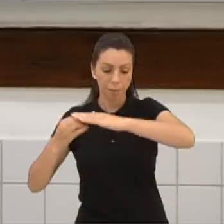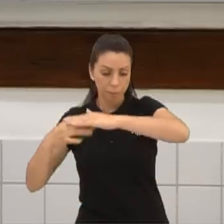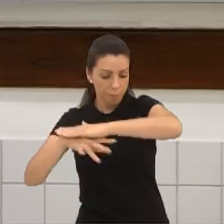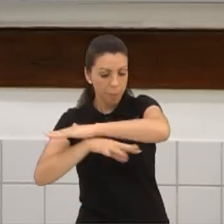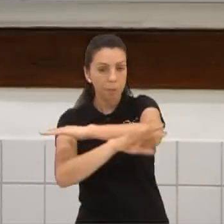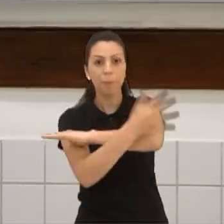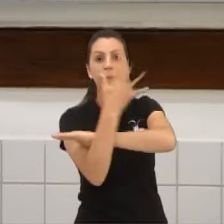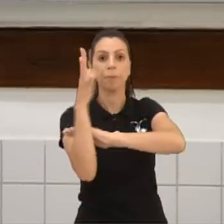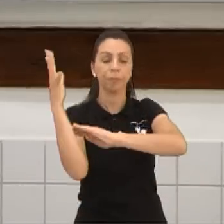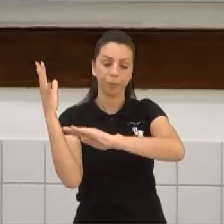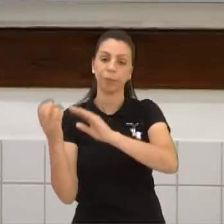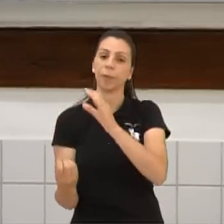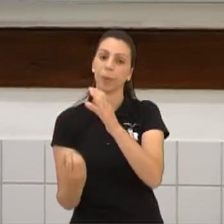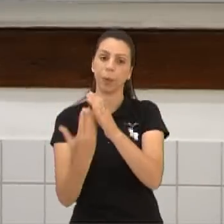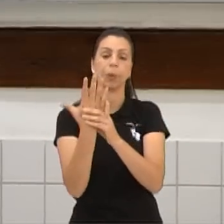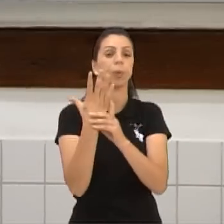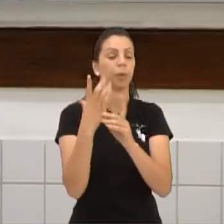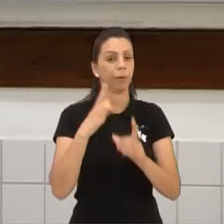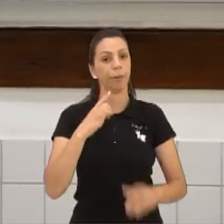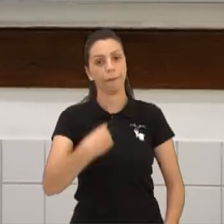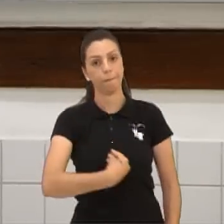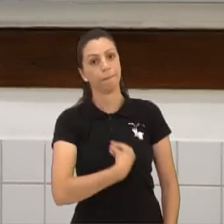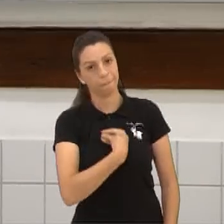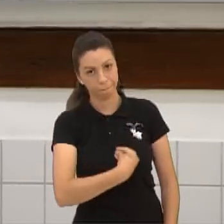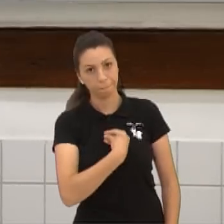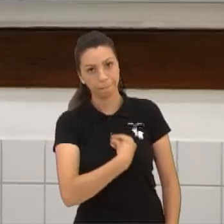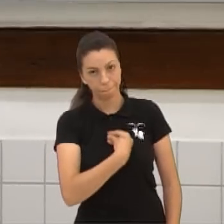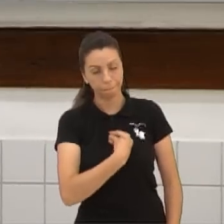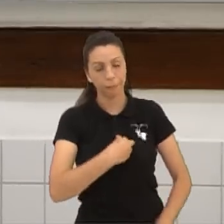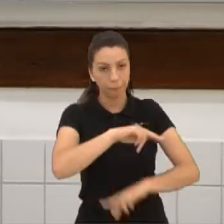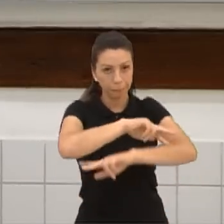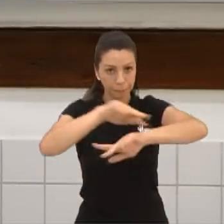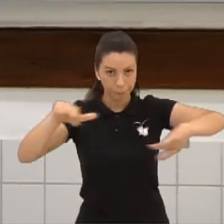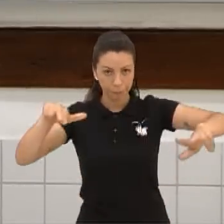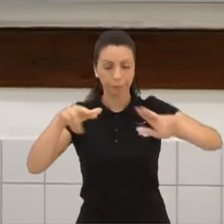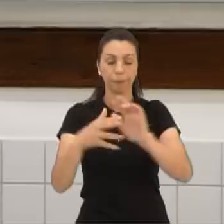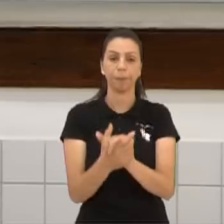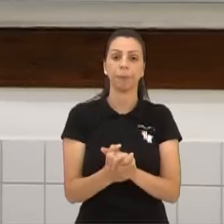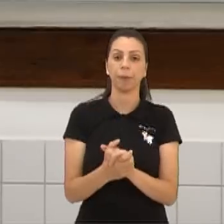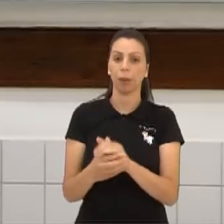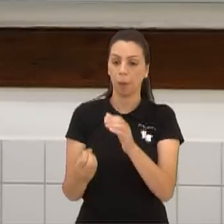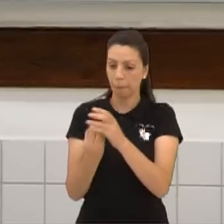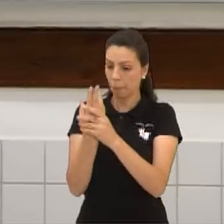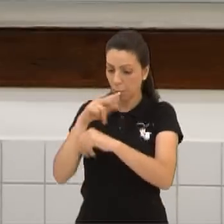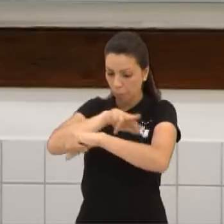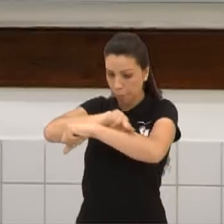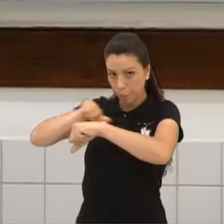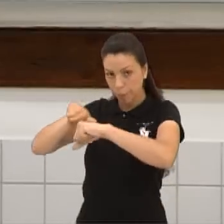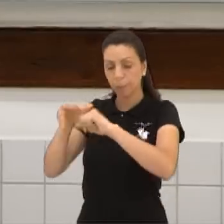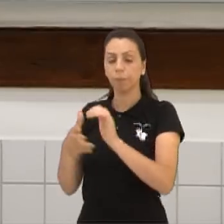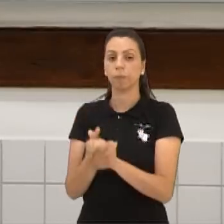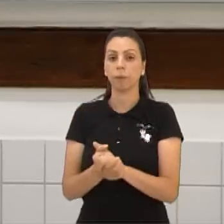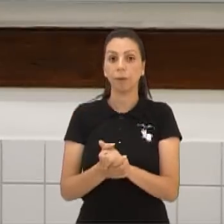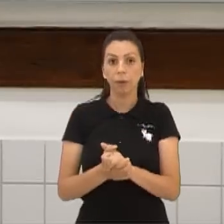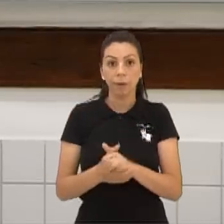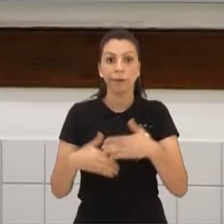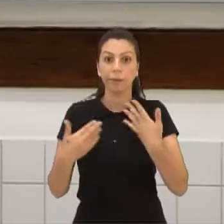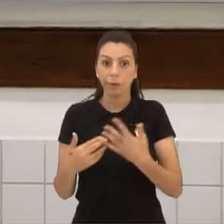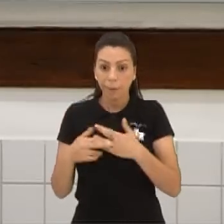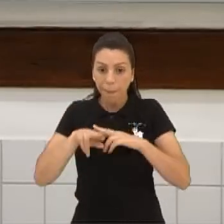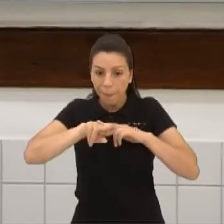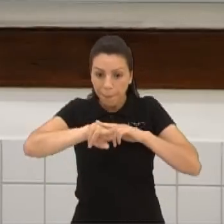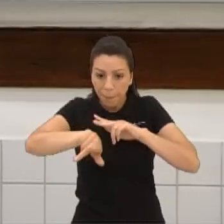ecossistema ele é formado por seres vivos, meio biótico. Pois bem, a variedade,